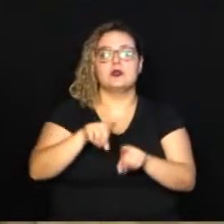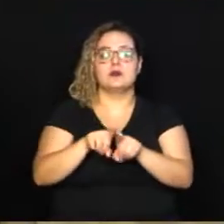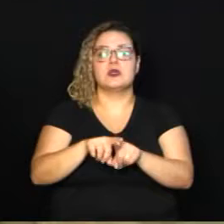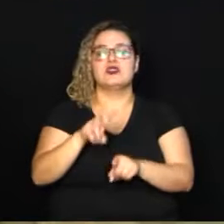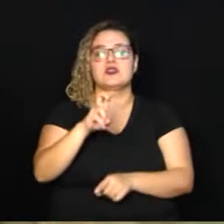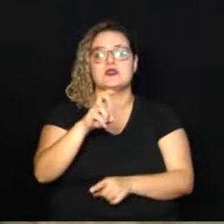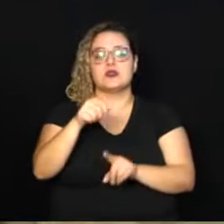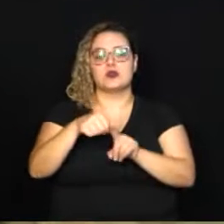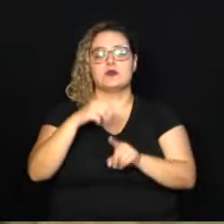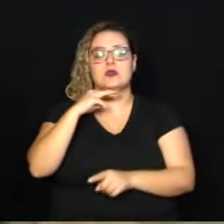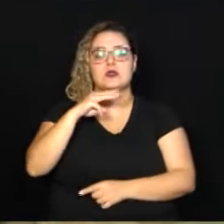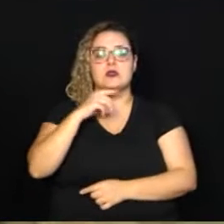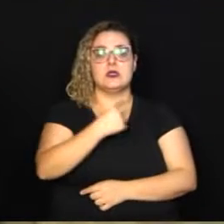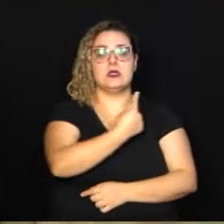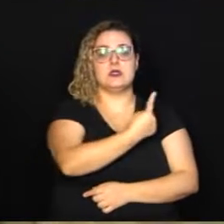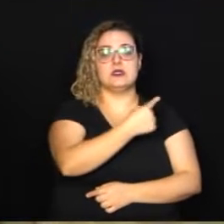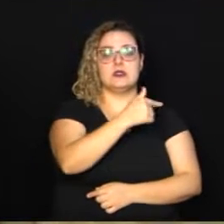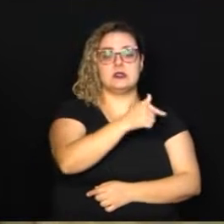nossa região,